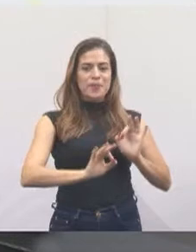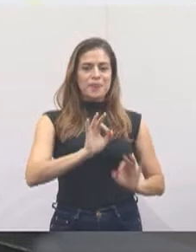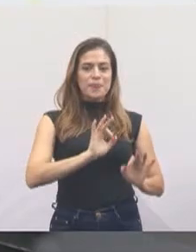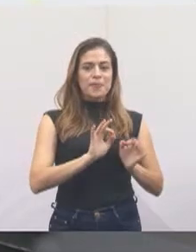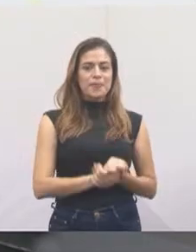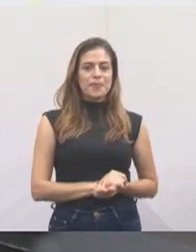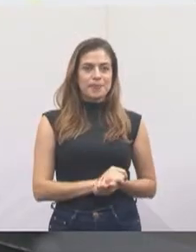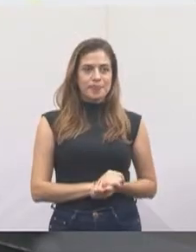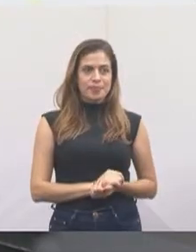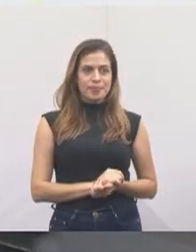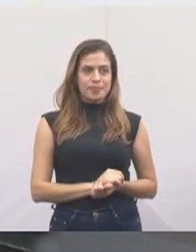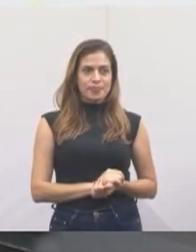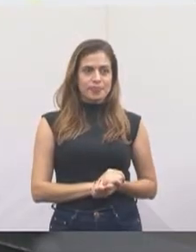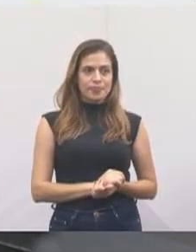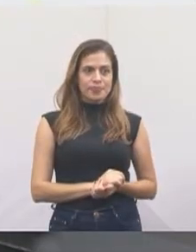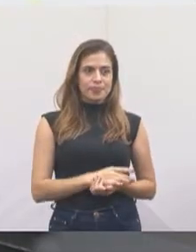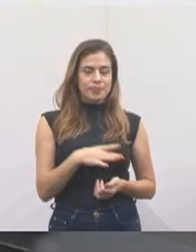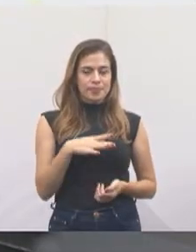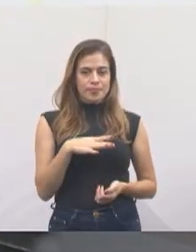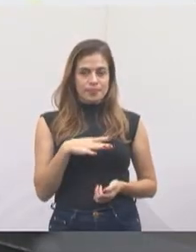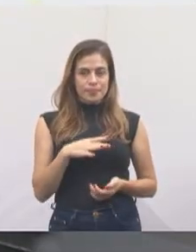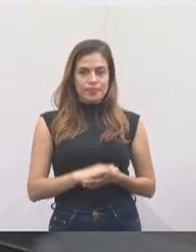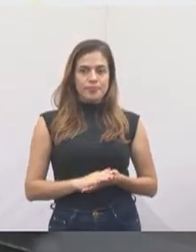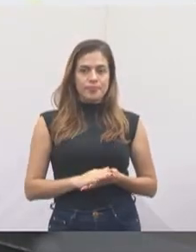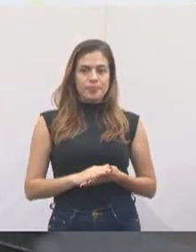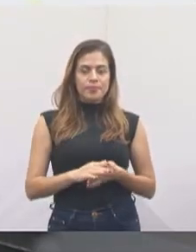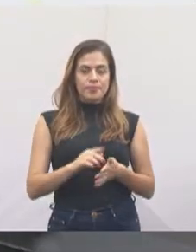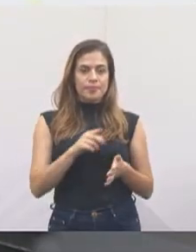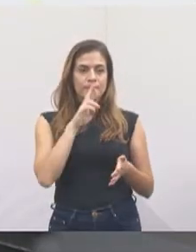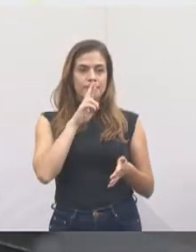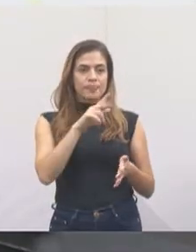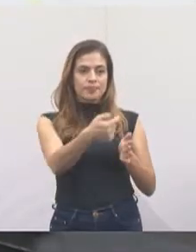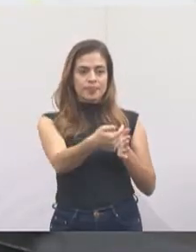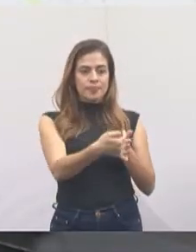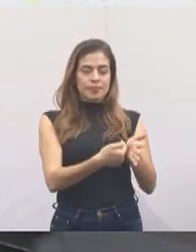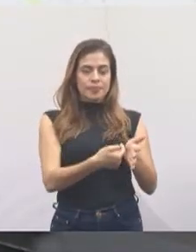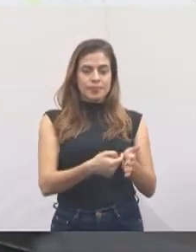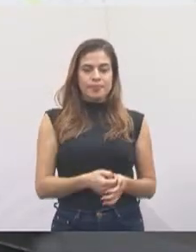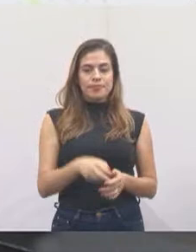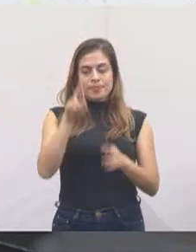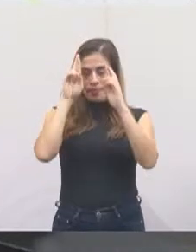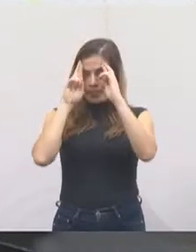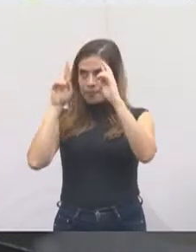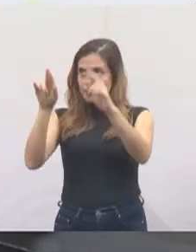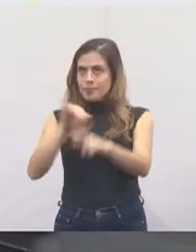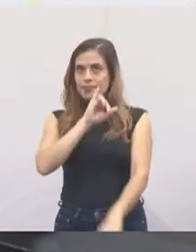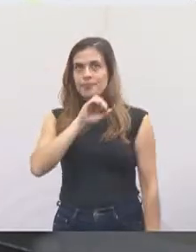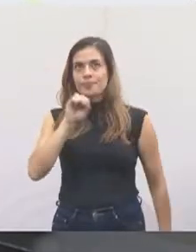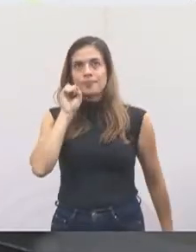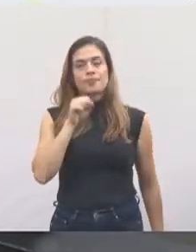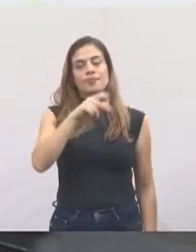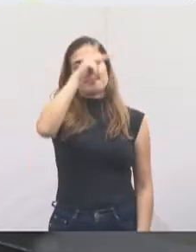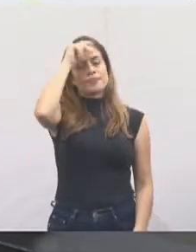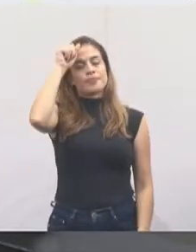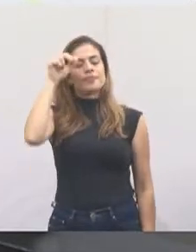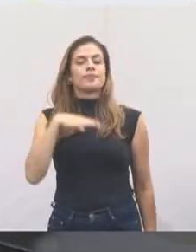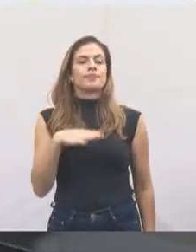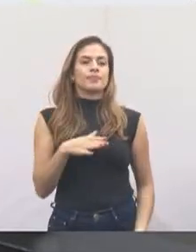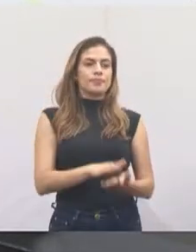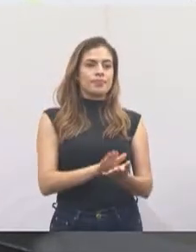zeladoria urbana A fim de responder aos questionamentos apresentad respeitosamente zair José de Santana Prefeito Municipal de